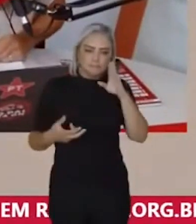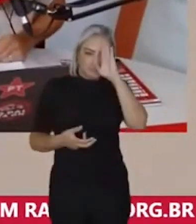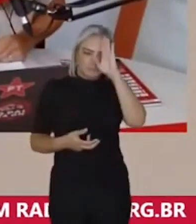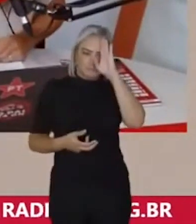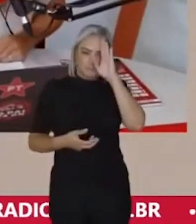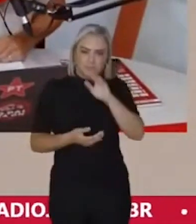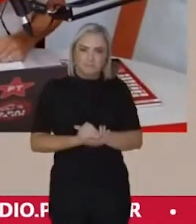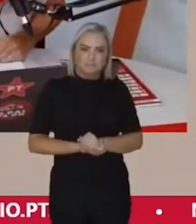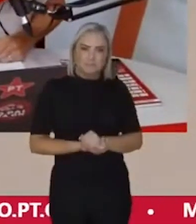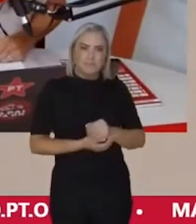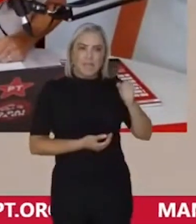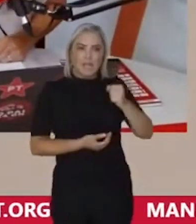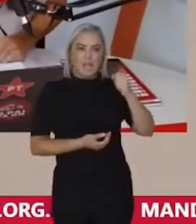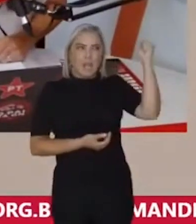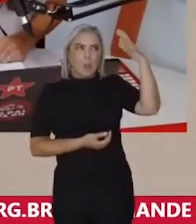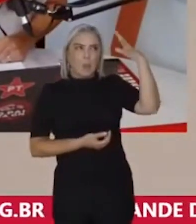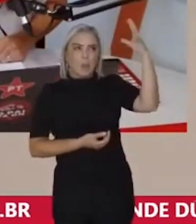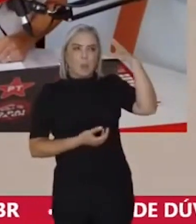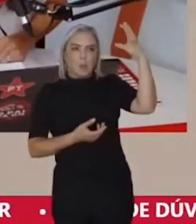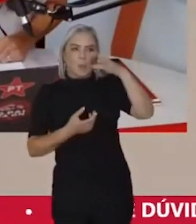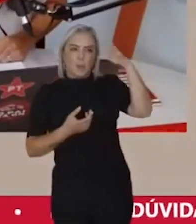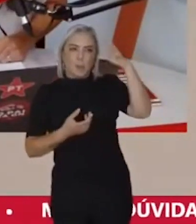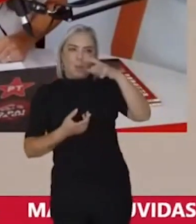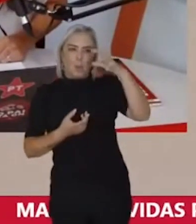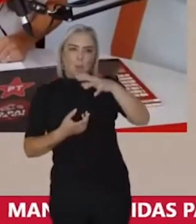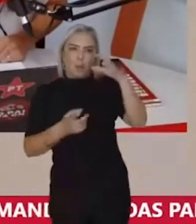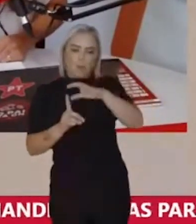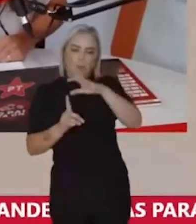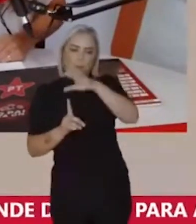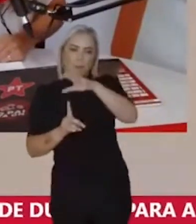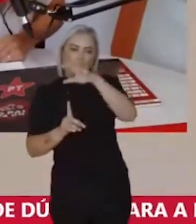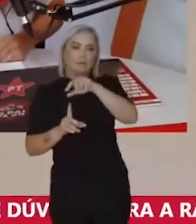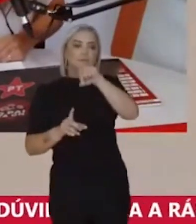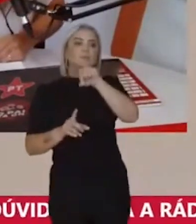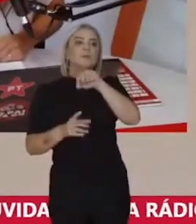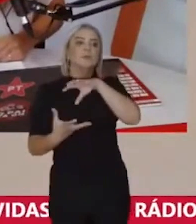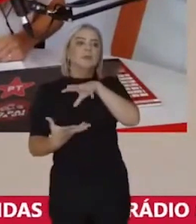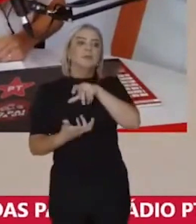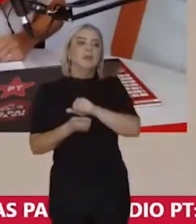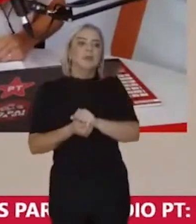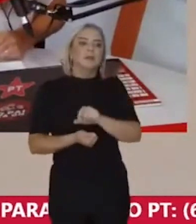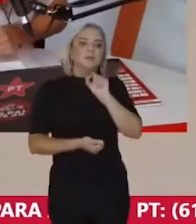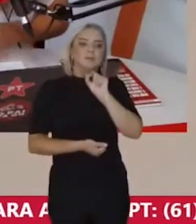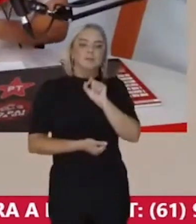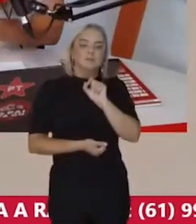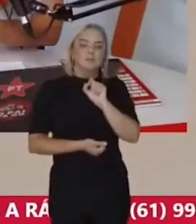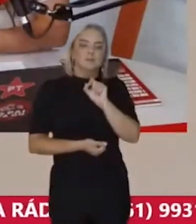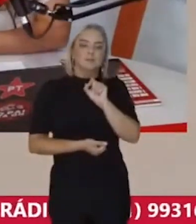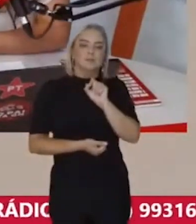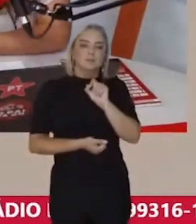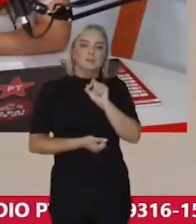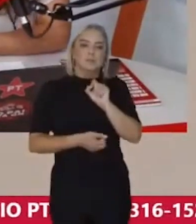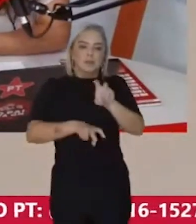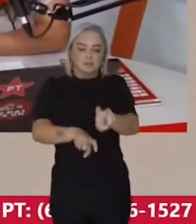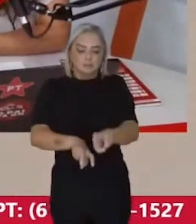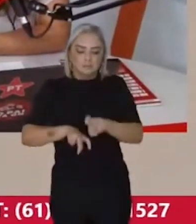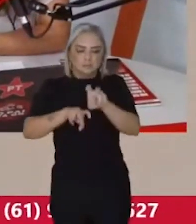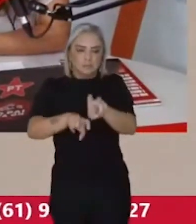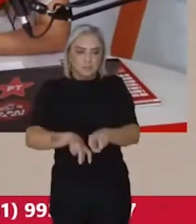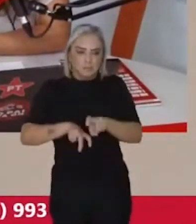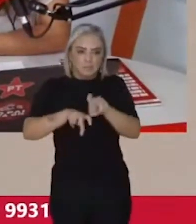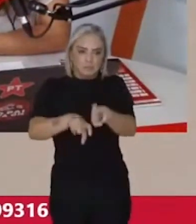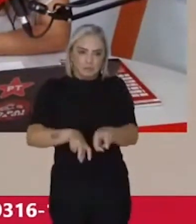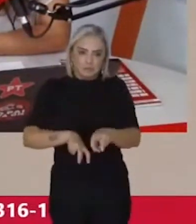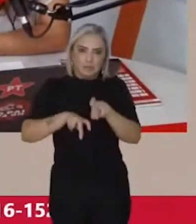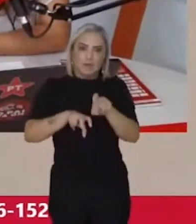principalmente a questão da radiação solar, né? O que ele influencia sobre a Terra. No caso da agricultura, que ele está